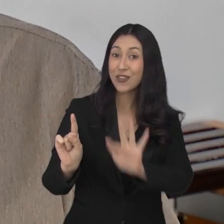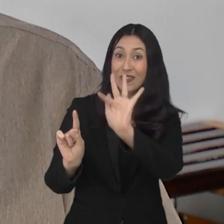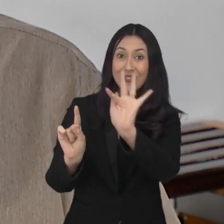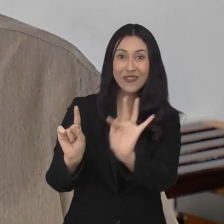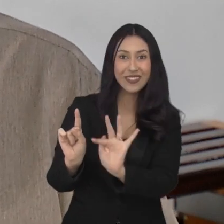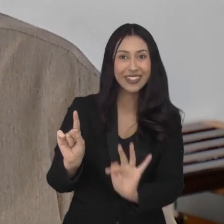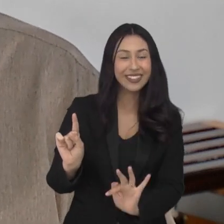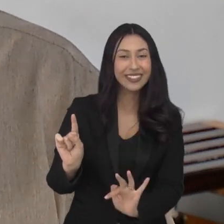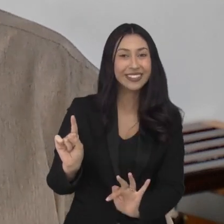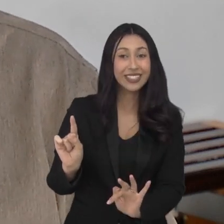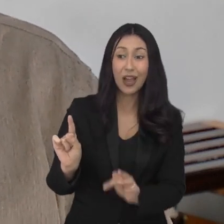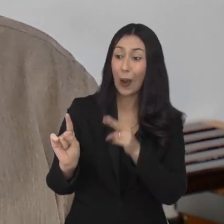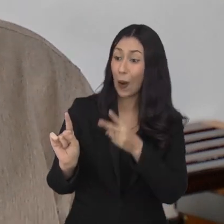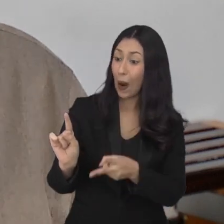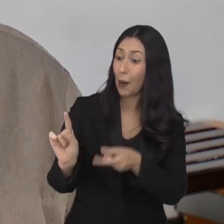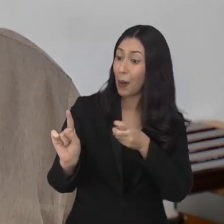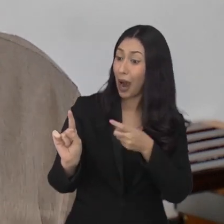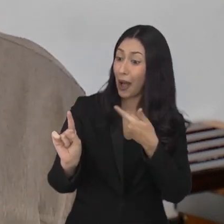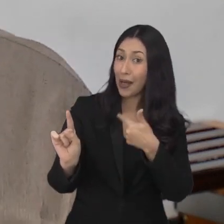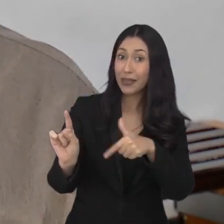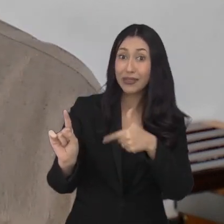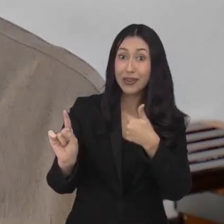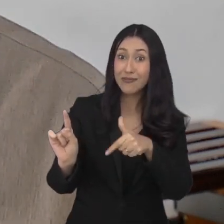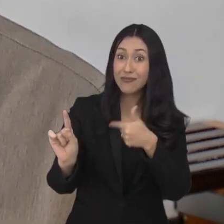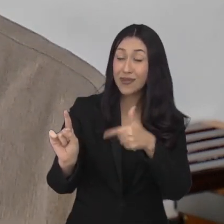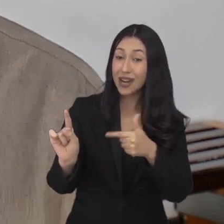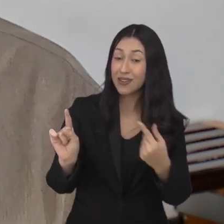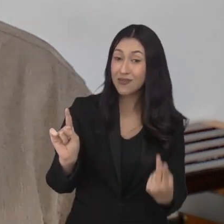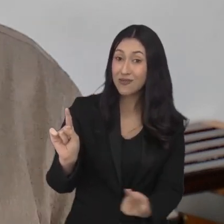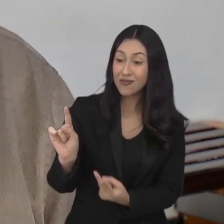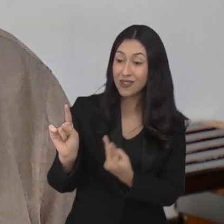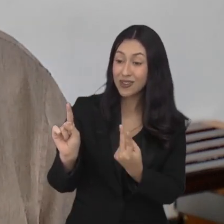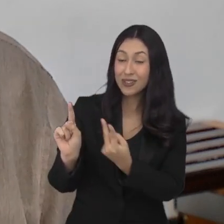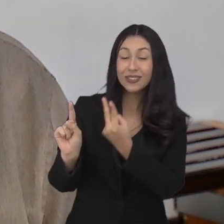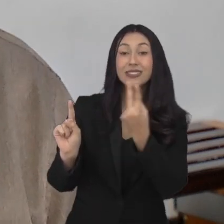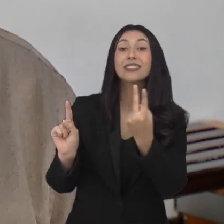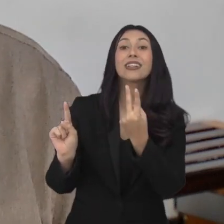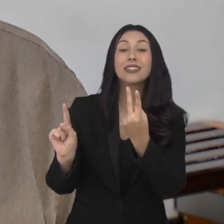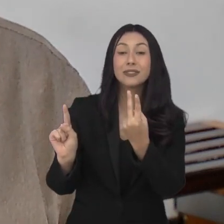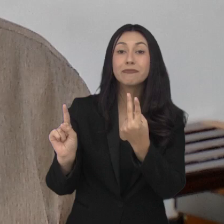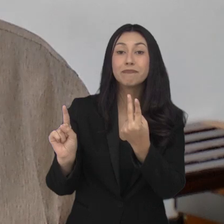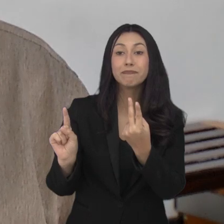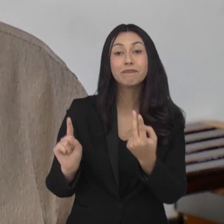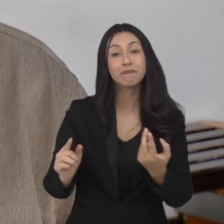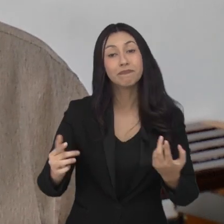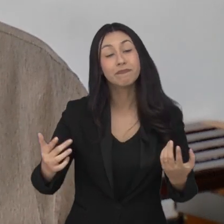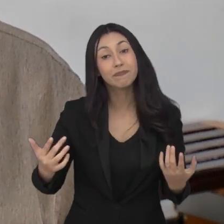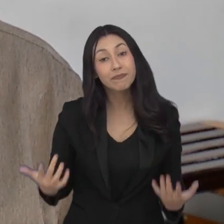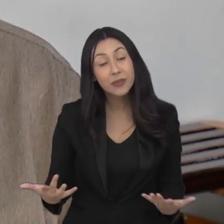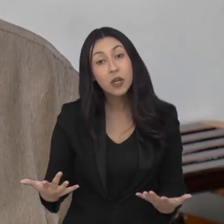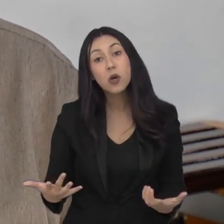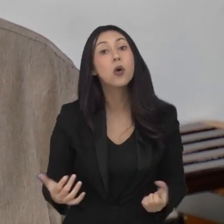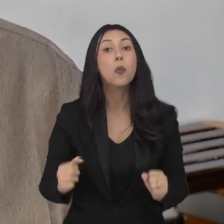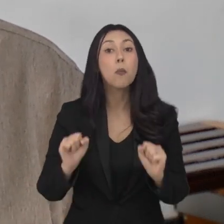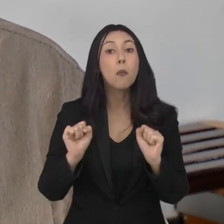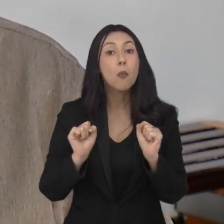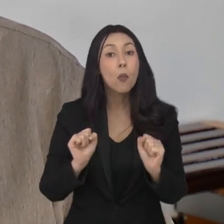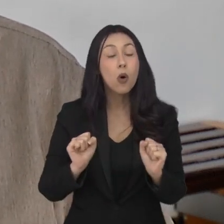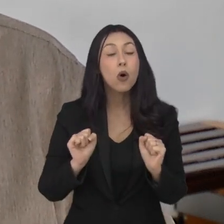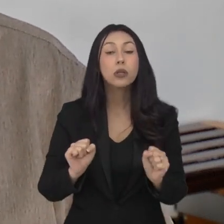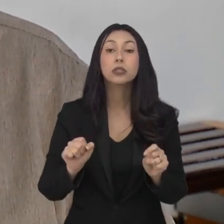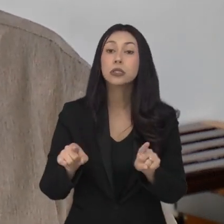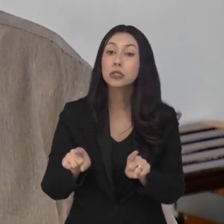vai ficar muito feliz. Tipo, alguém reconheceu o meu trabalho, alguém reconheceu o meu talento, entendeu? E isso